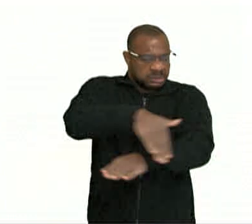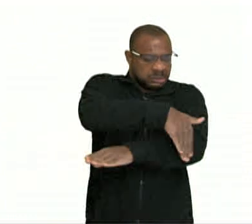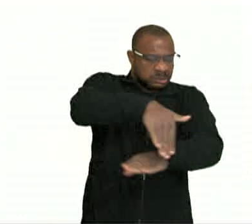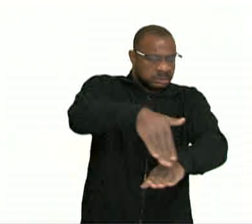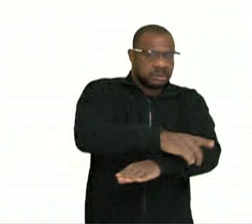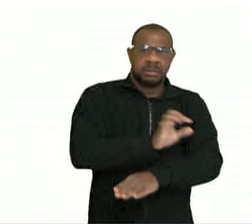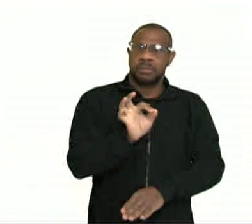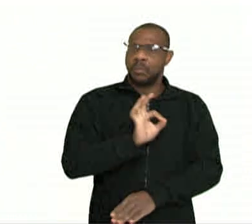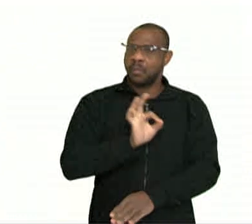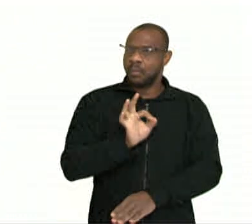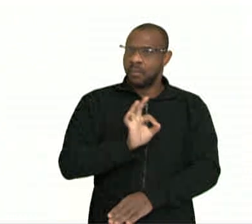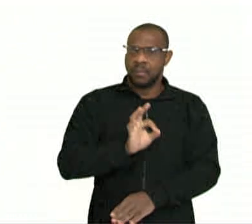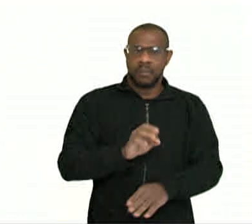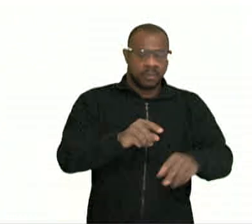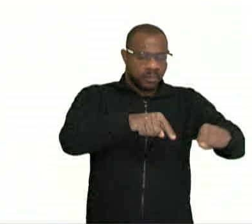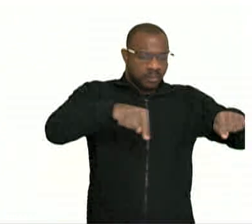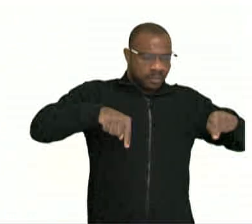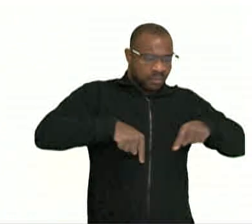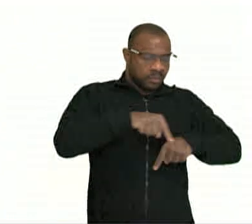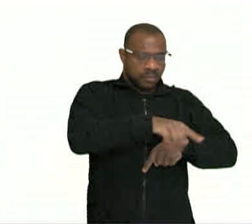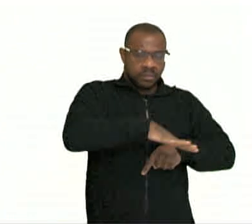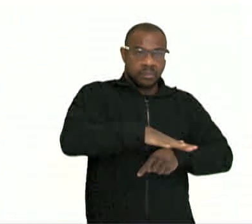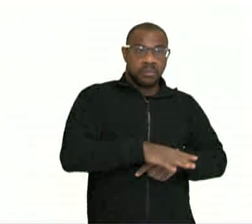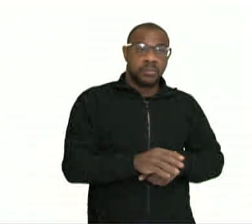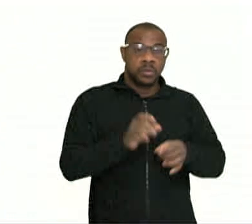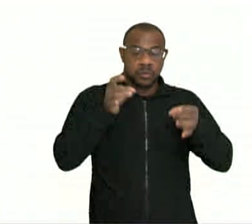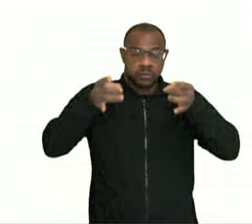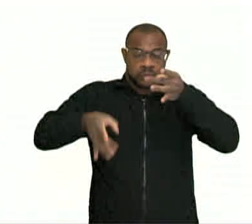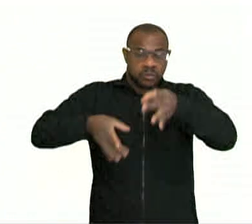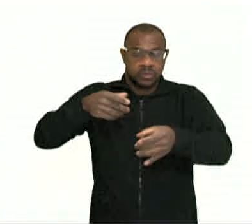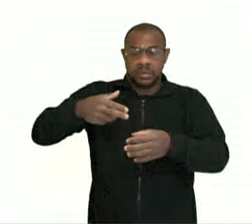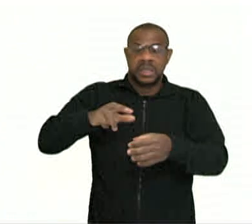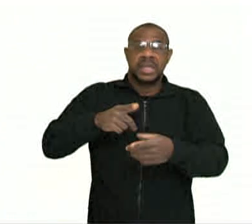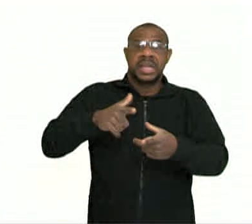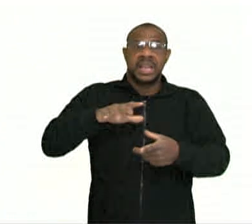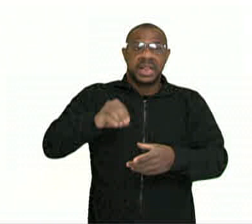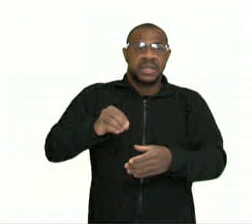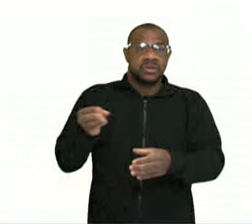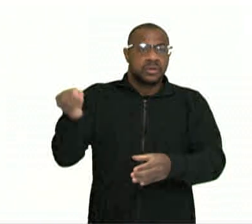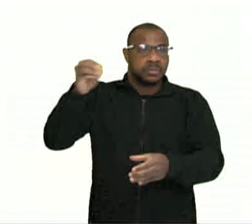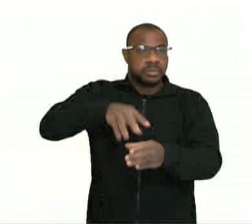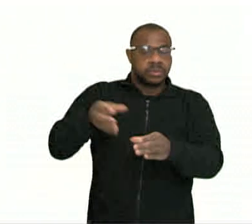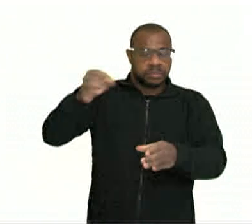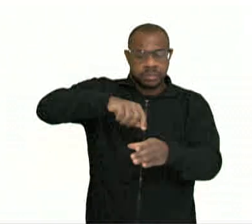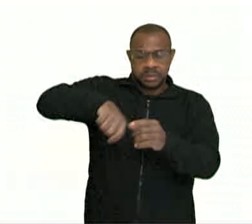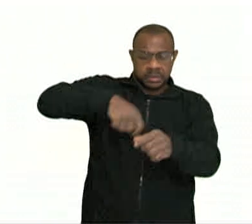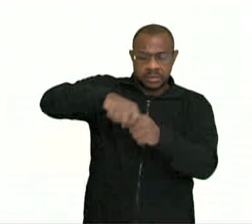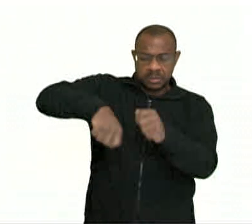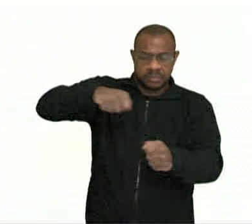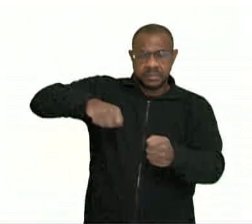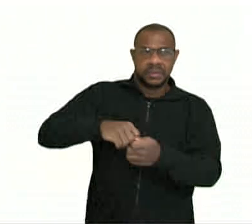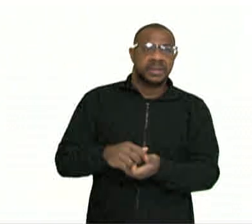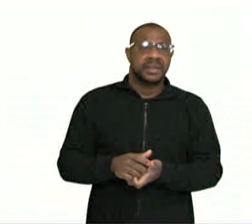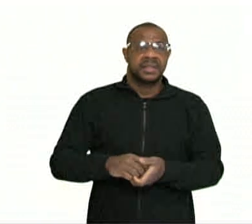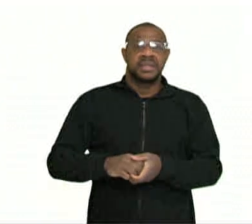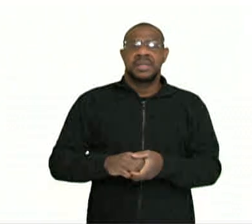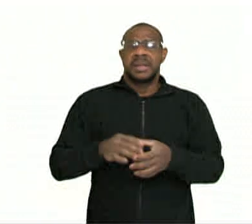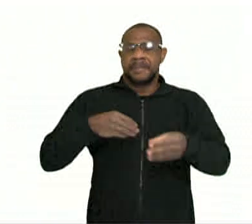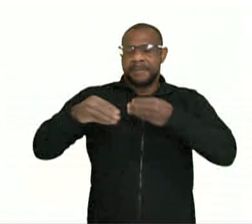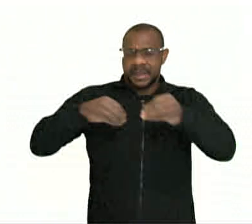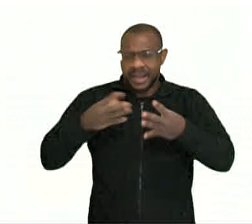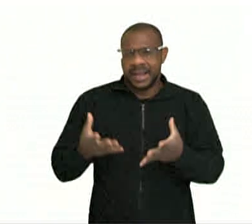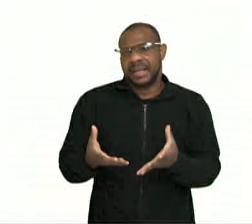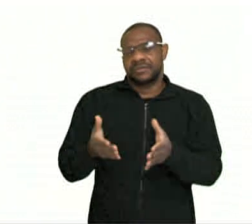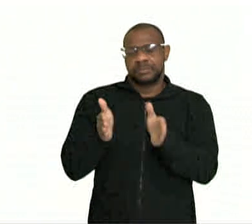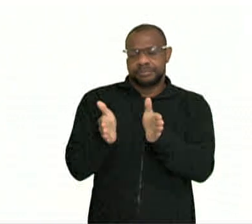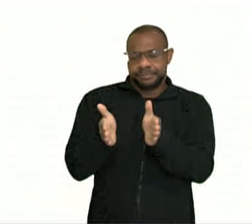terrenos baldios. Jogue no lixo todo objeto que possa acumular água, como embalagens usadas,